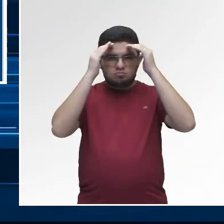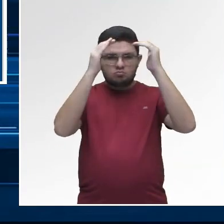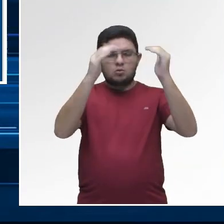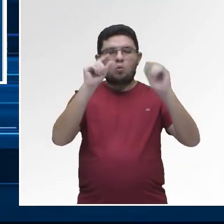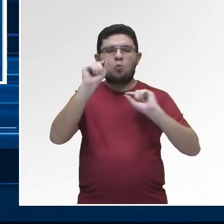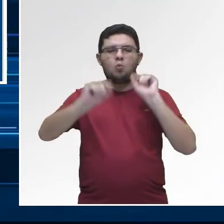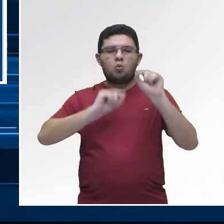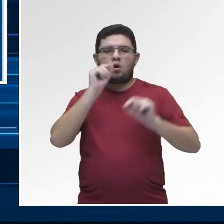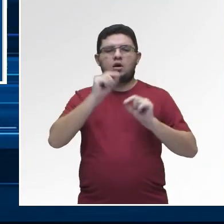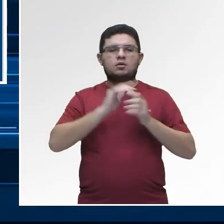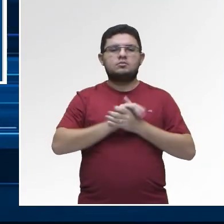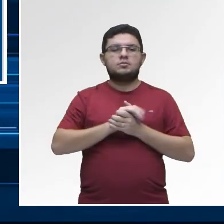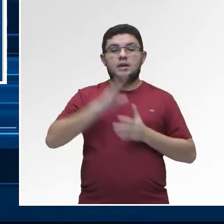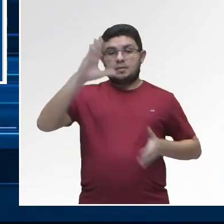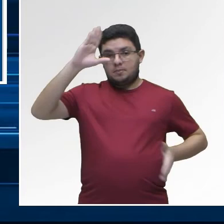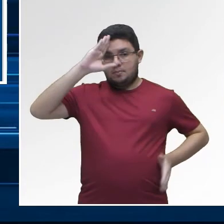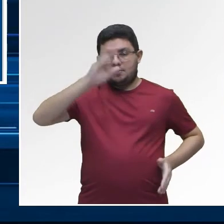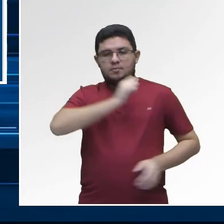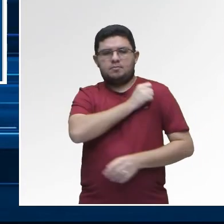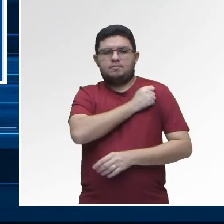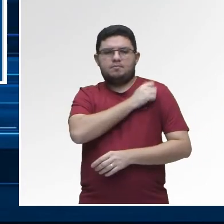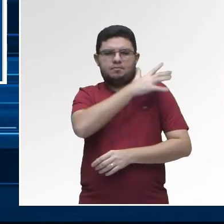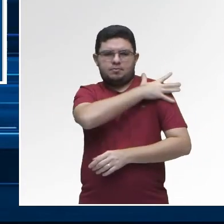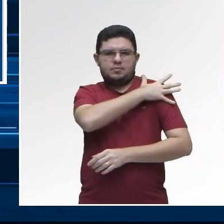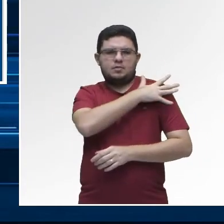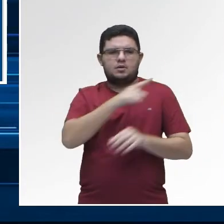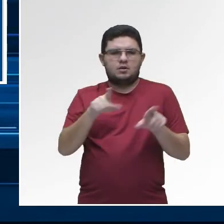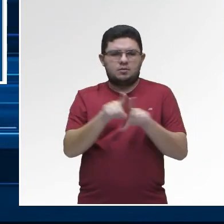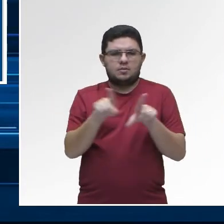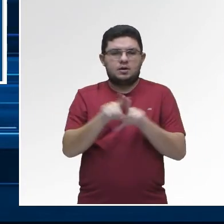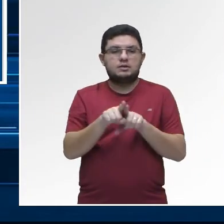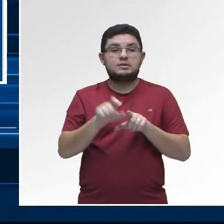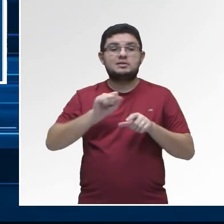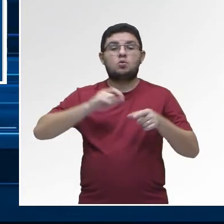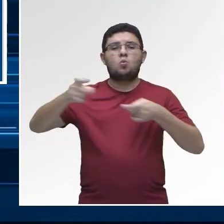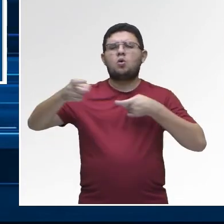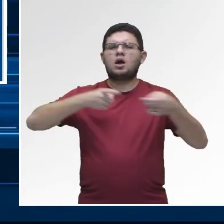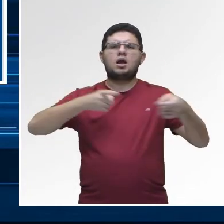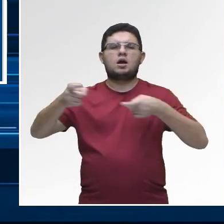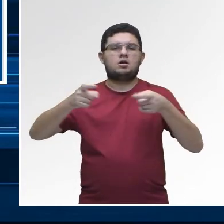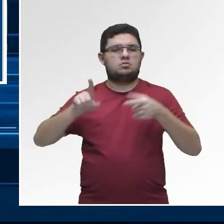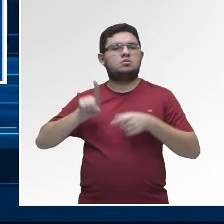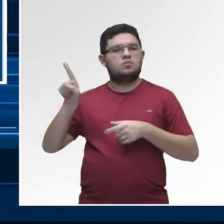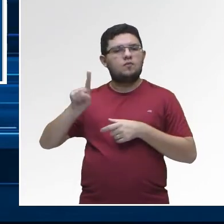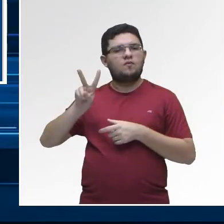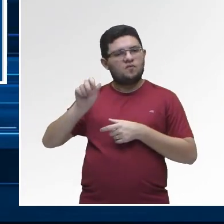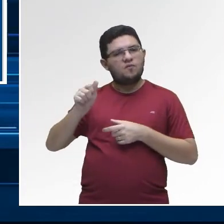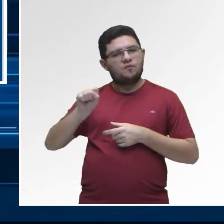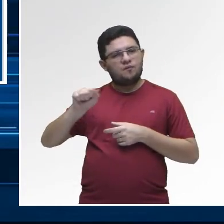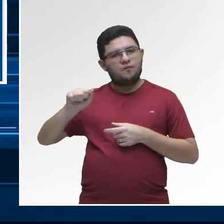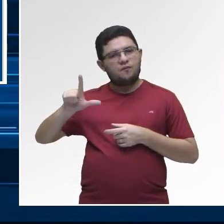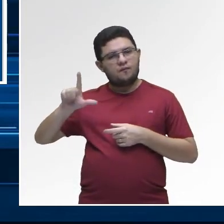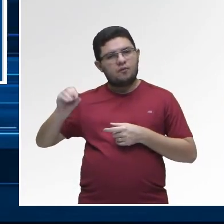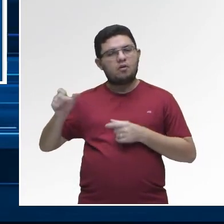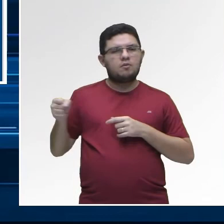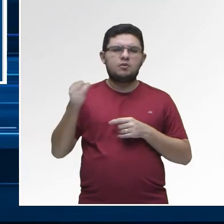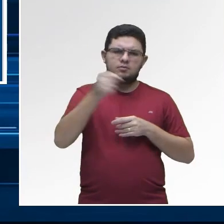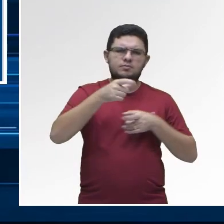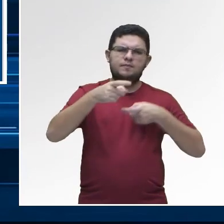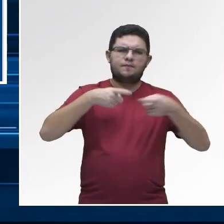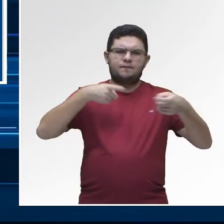né? Ele também, quando precisava de guerrear, ele então ia para a guerra pelo senhor feudal